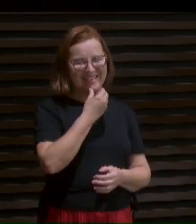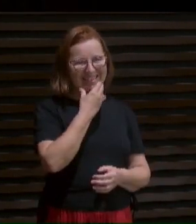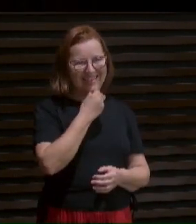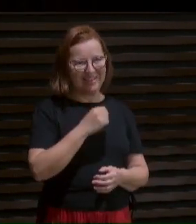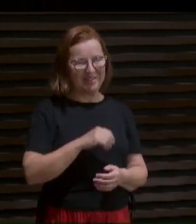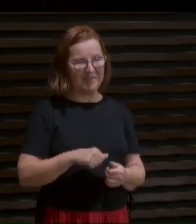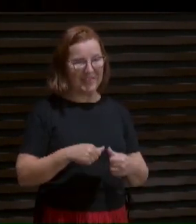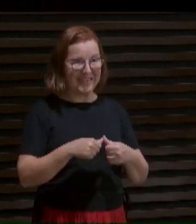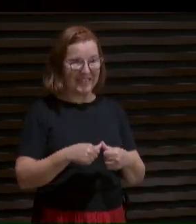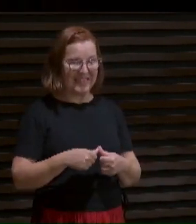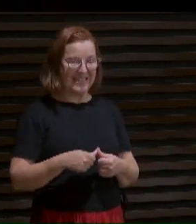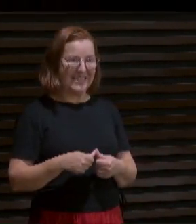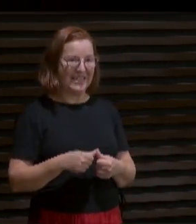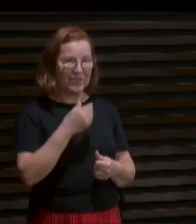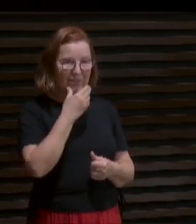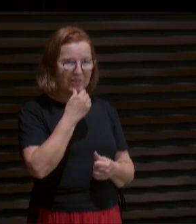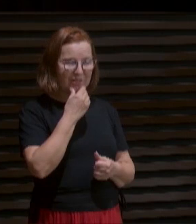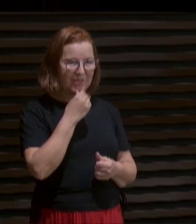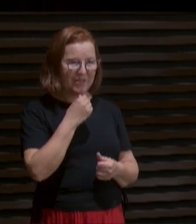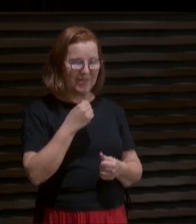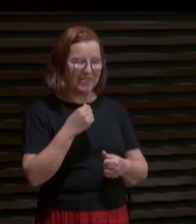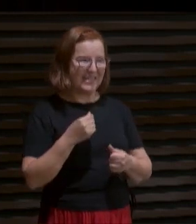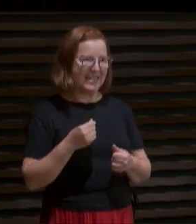E ele deixou esta pepita de ouro.